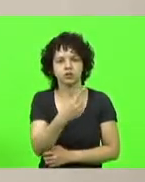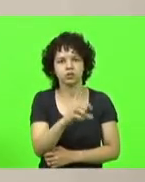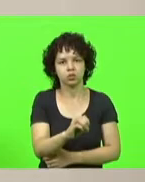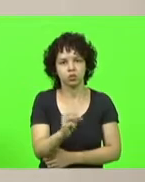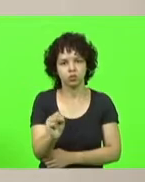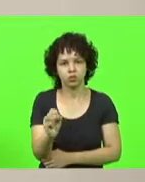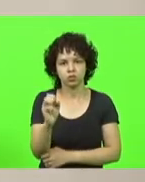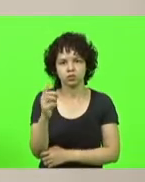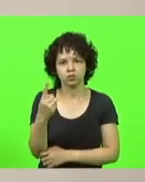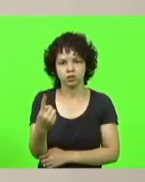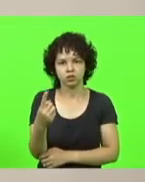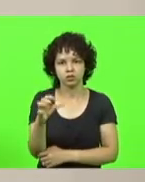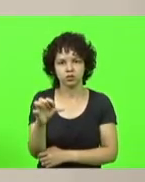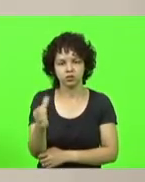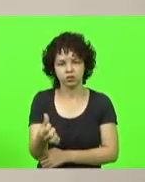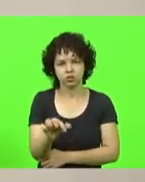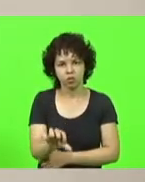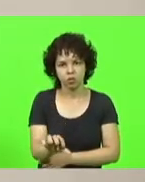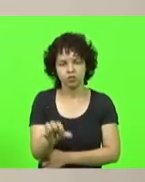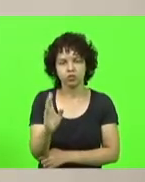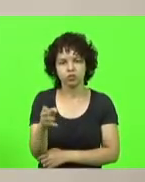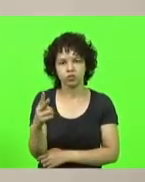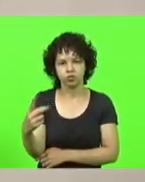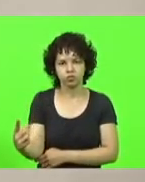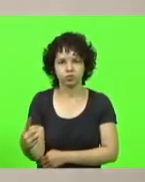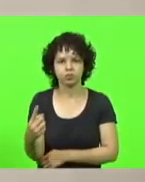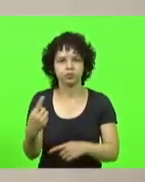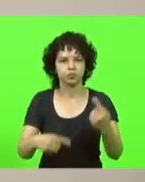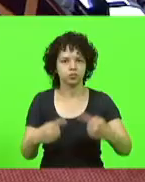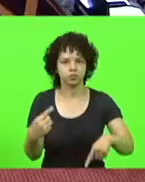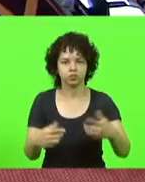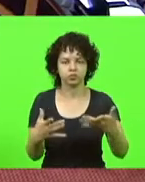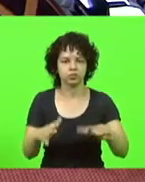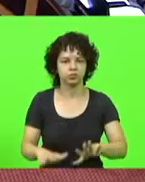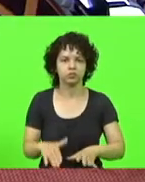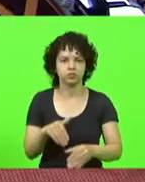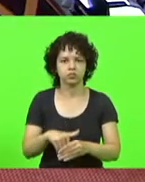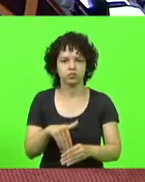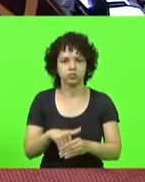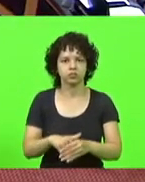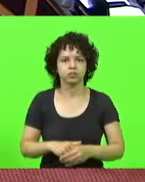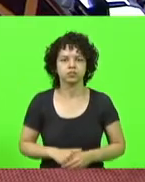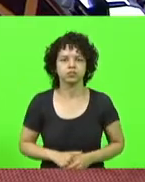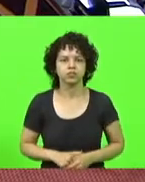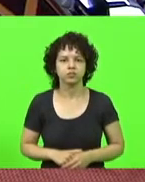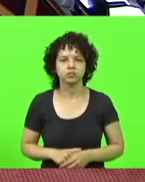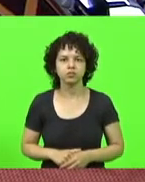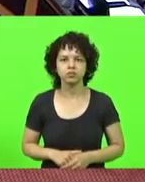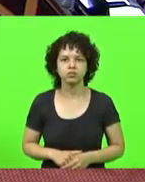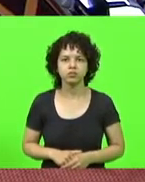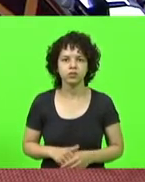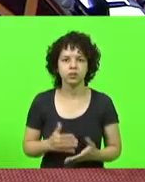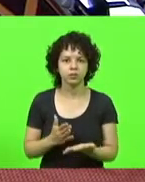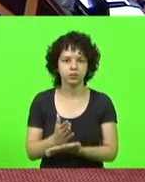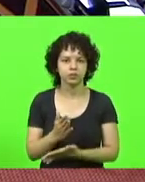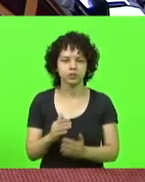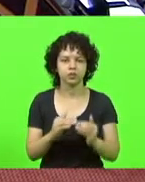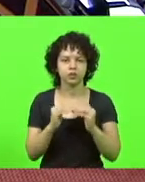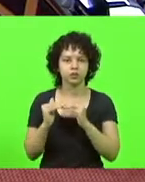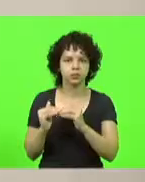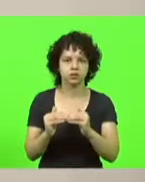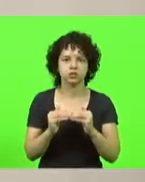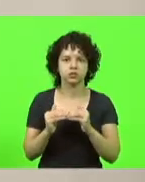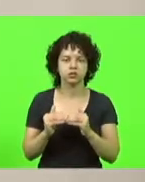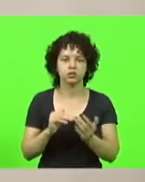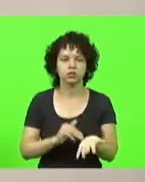108169 de 2021, em discussão. Não havendo quem queira discutir, em votação. Deputados que aprovam, permaneçam como se encontram. Aprovado por